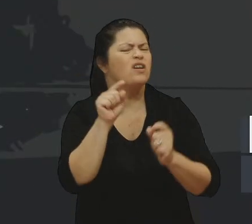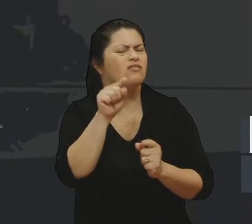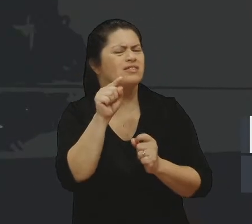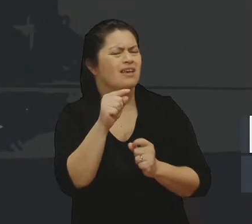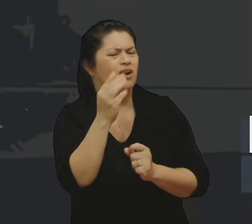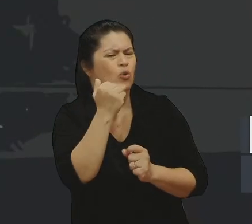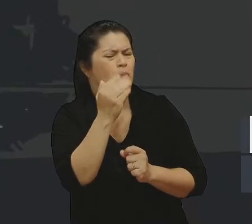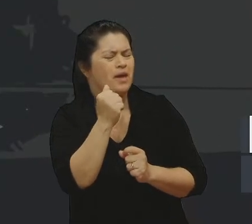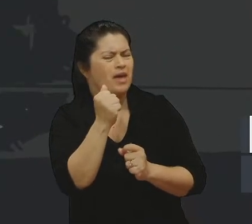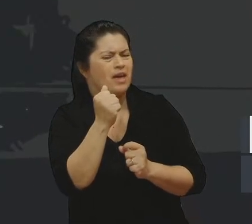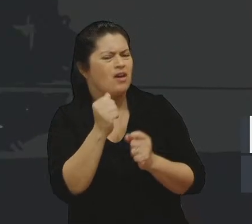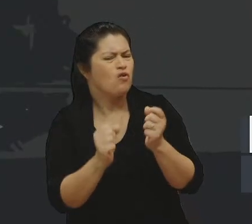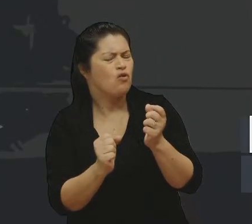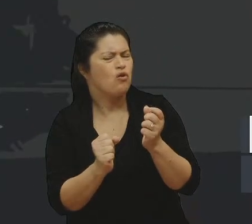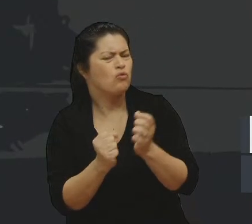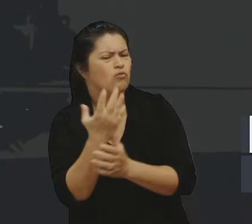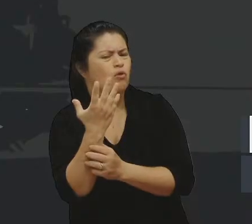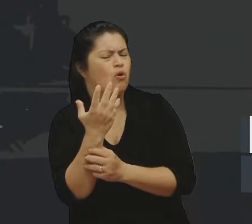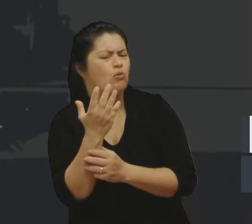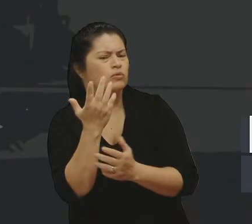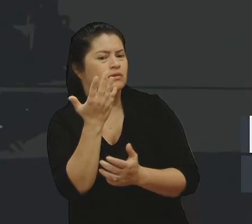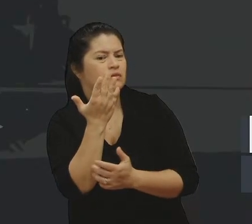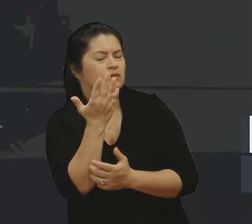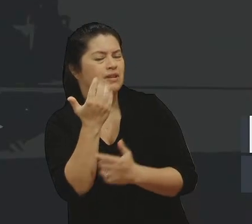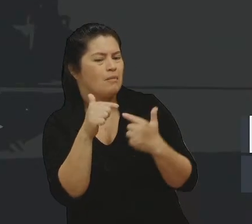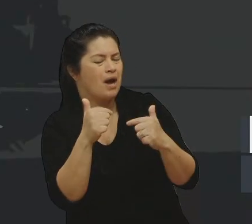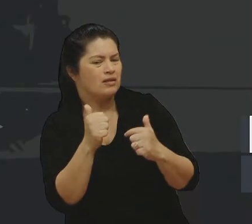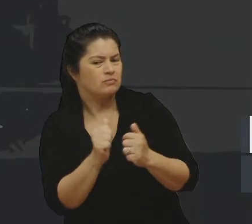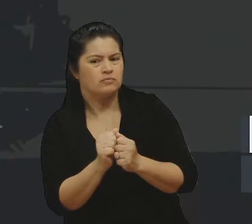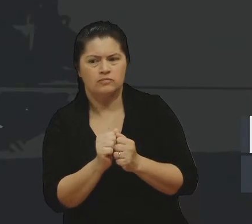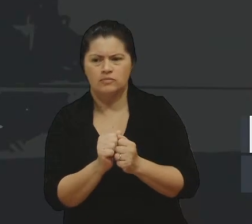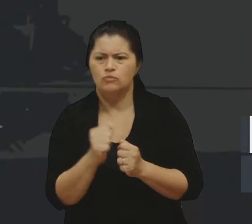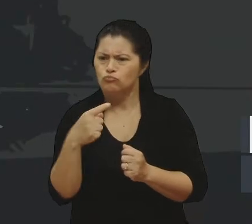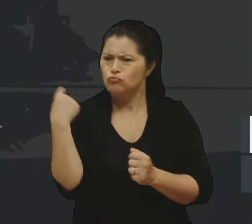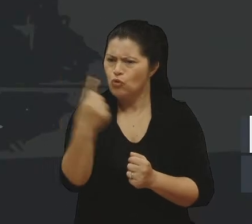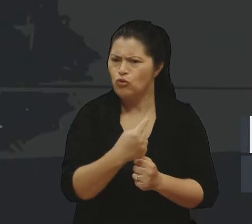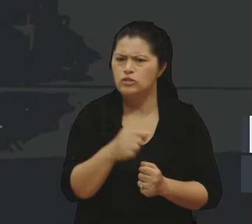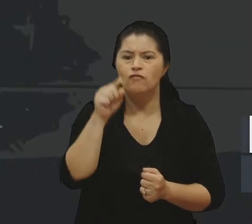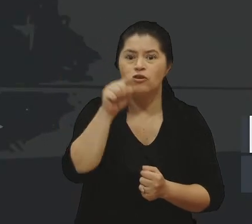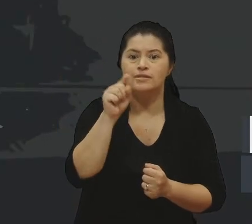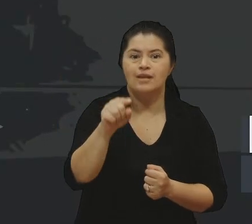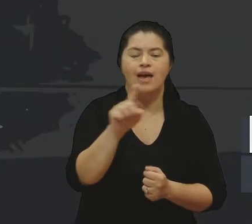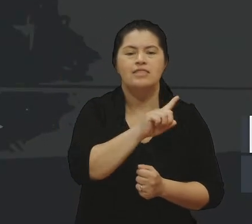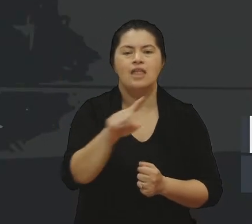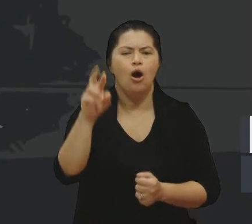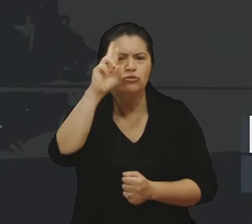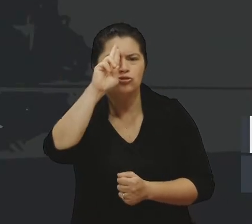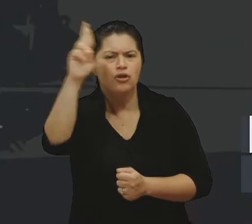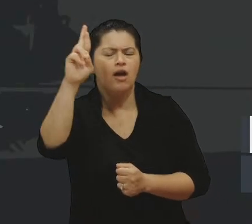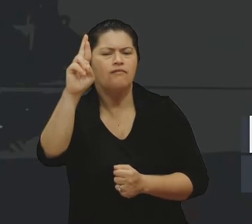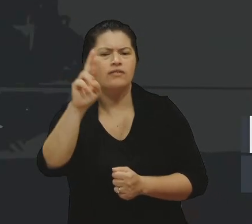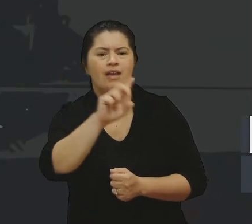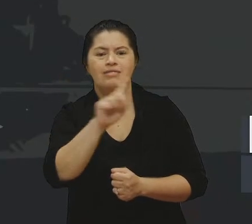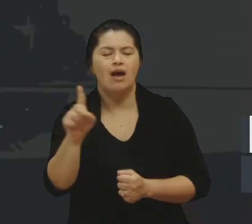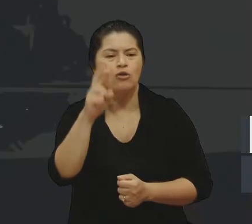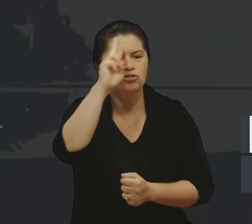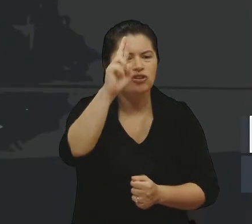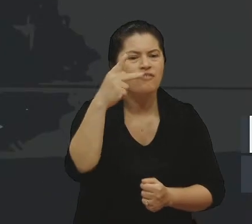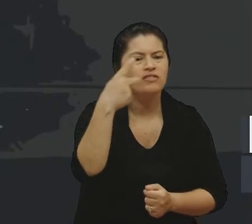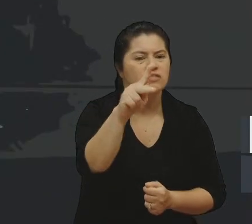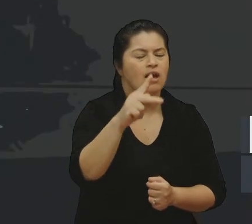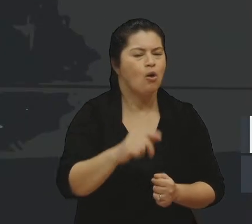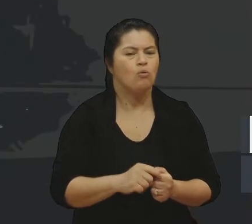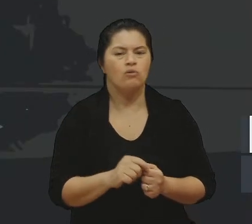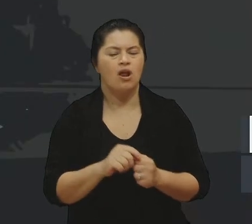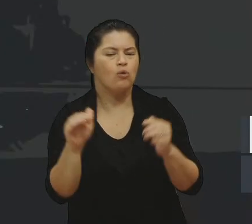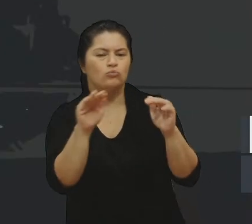trabalho? É nós. É você. Não é o meu chefe, não é o seu chefe atual, não é seu